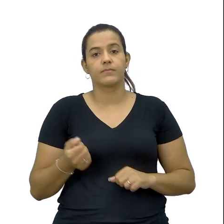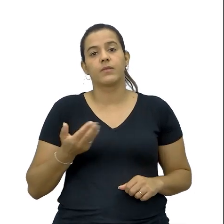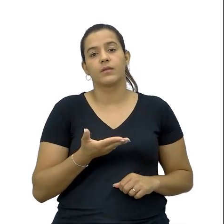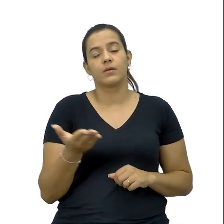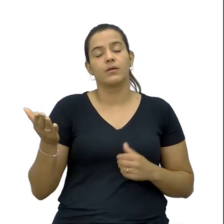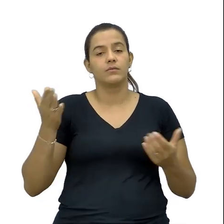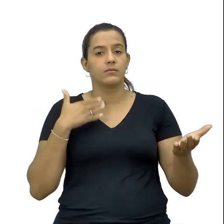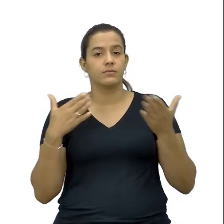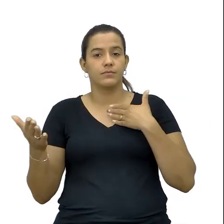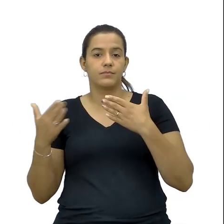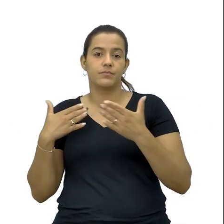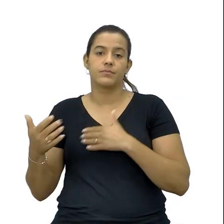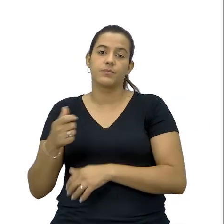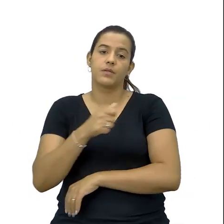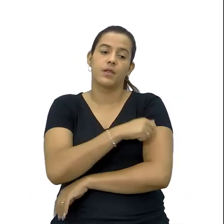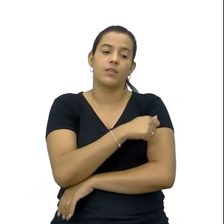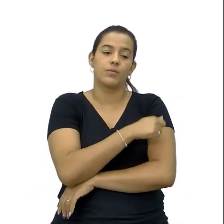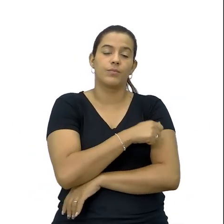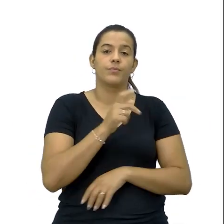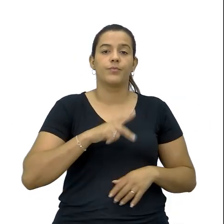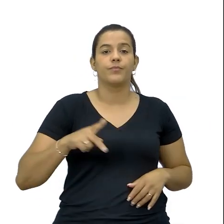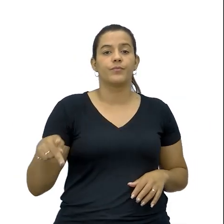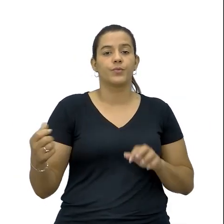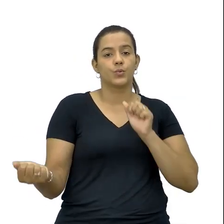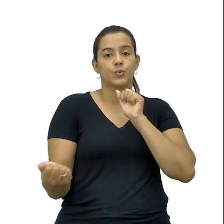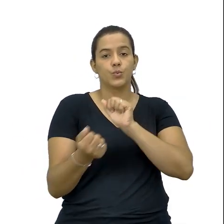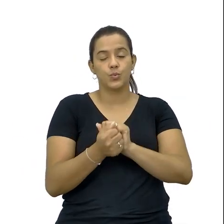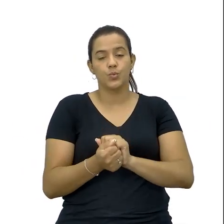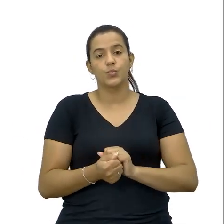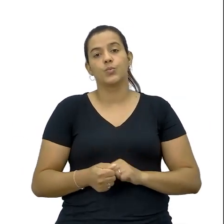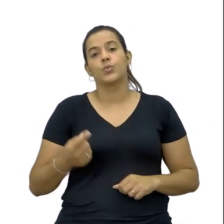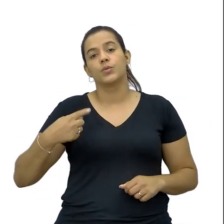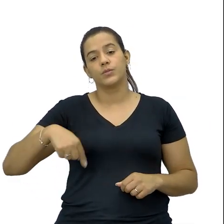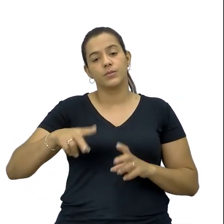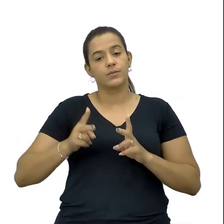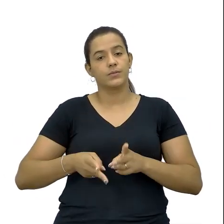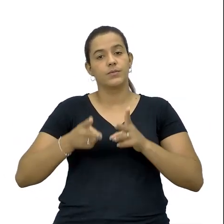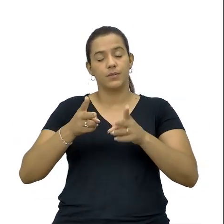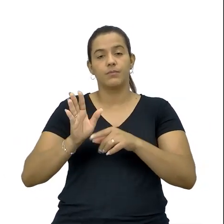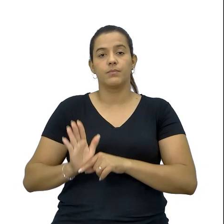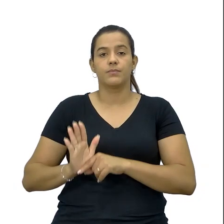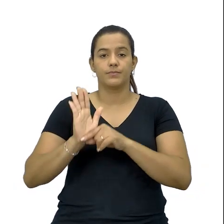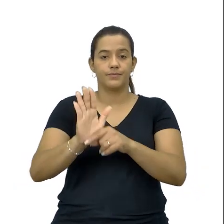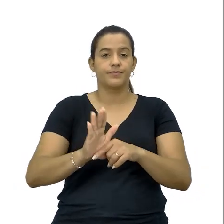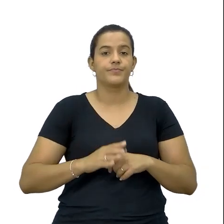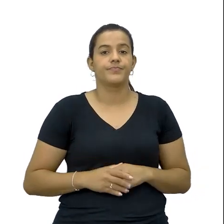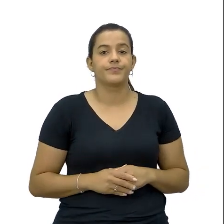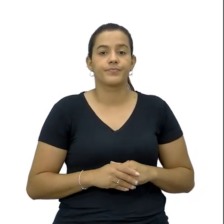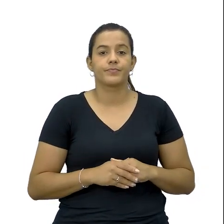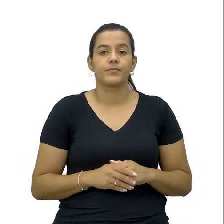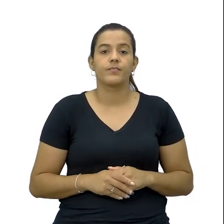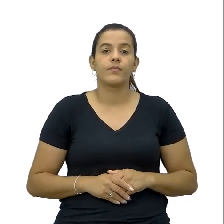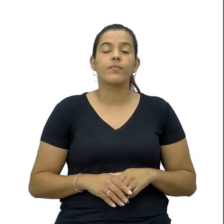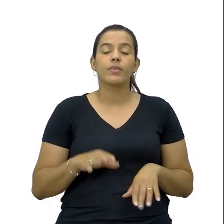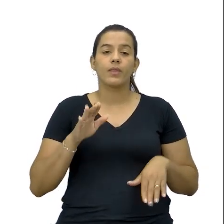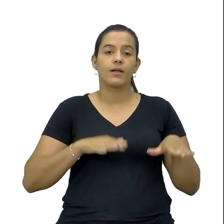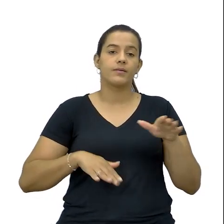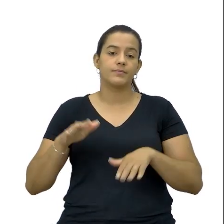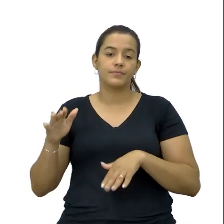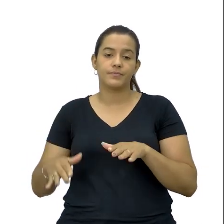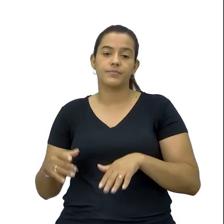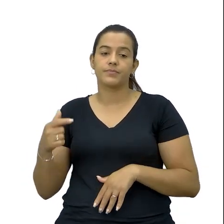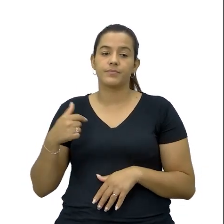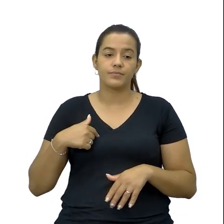Esse diálogo entre aluno e professor, eu sempre fazendo como professor essa mediação. Eu sempre me pegava, às vezes,